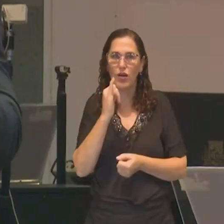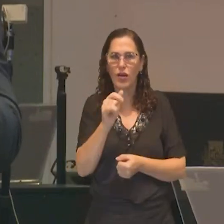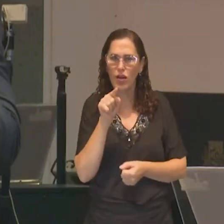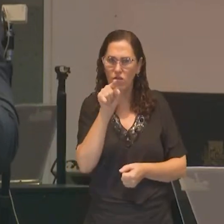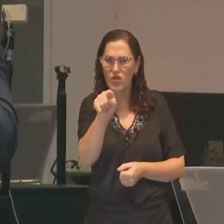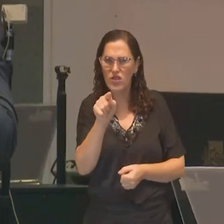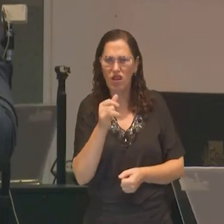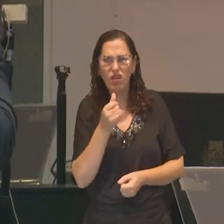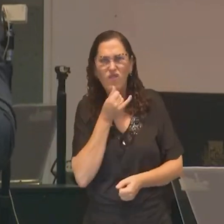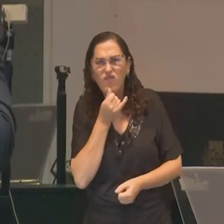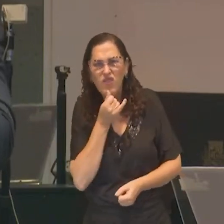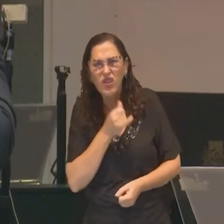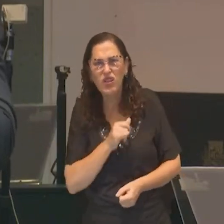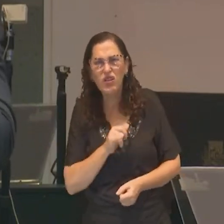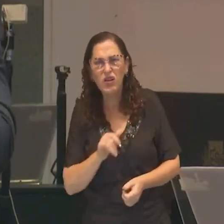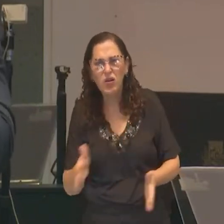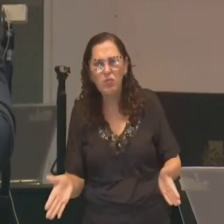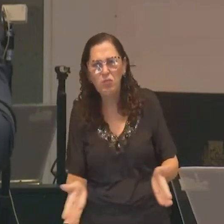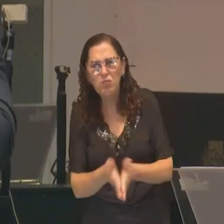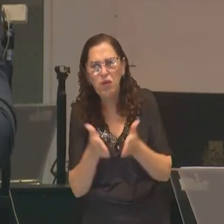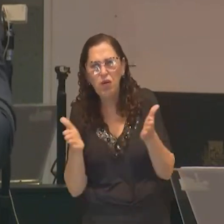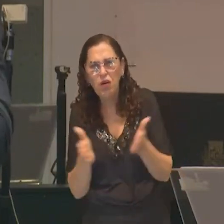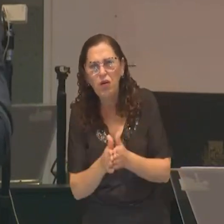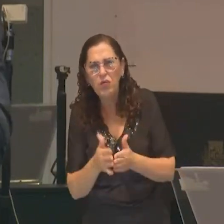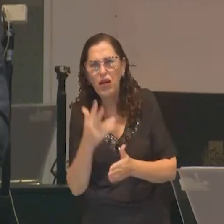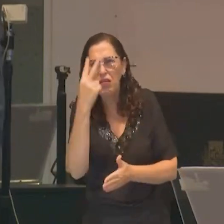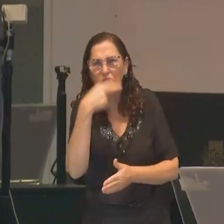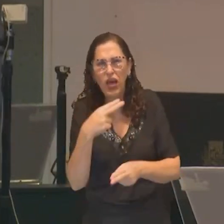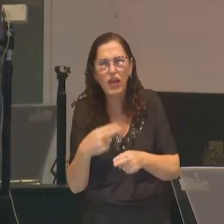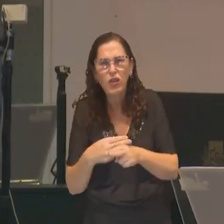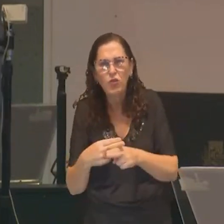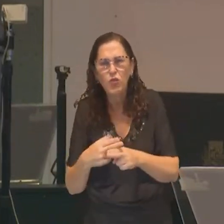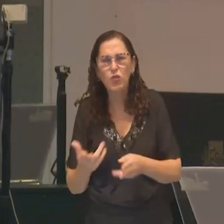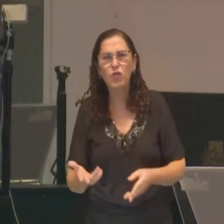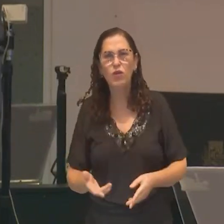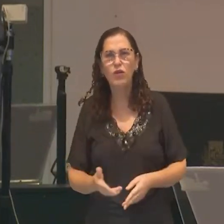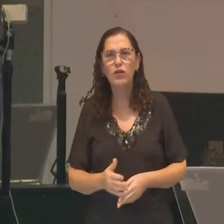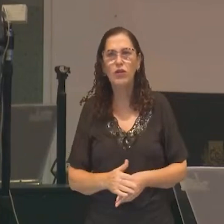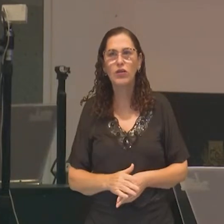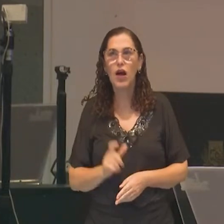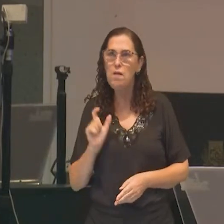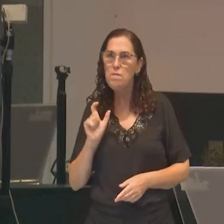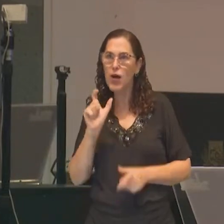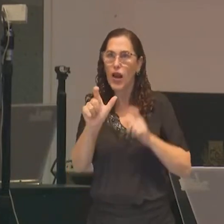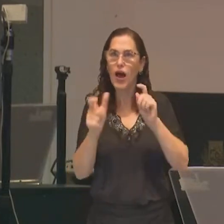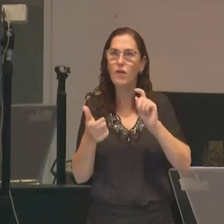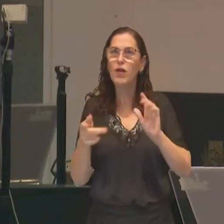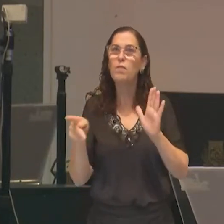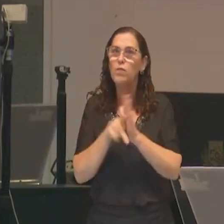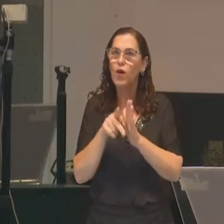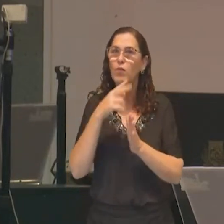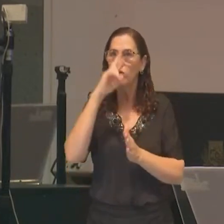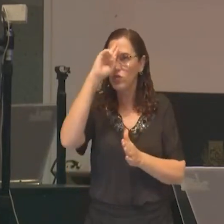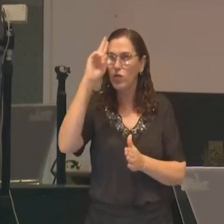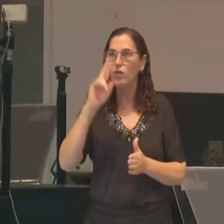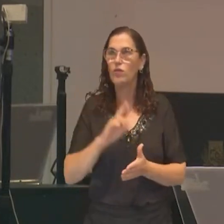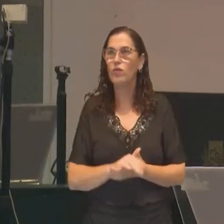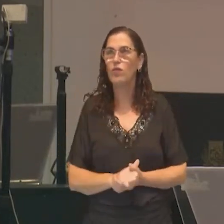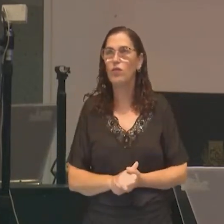você é infeliz, pobre, cego e nu. As palavras do Senhor.